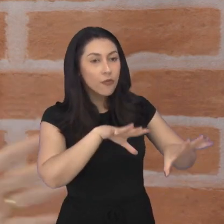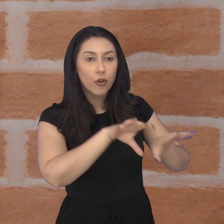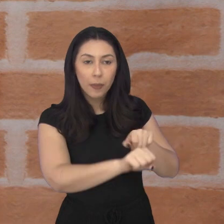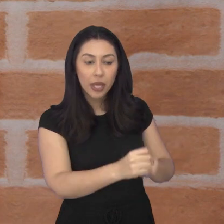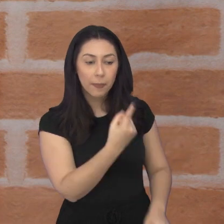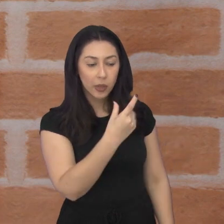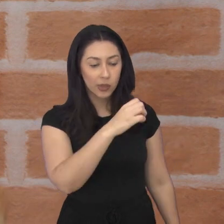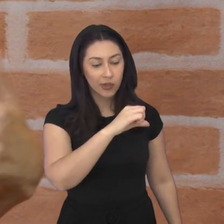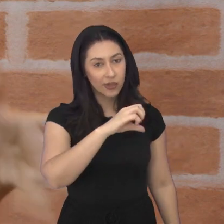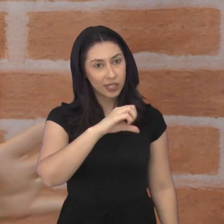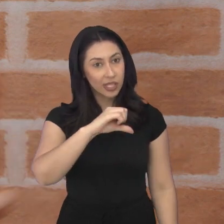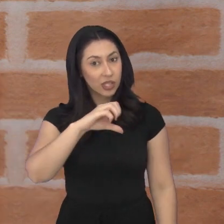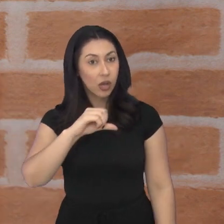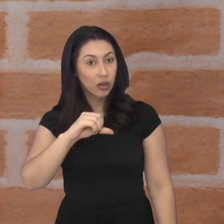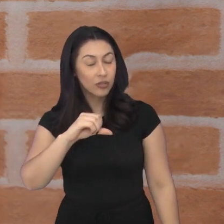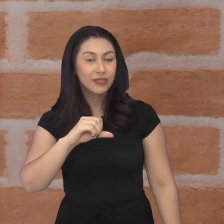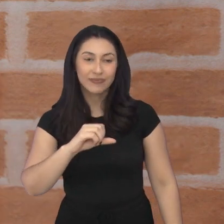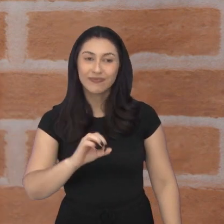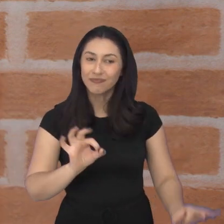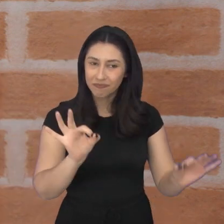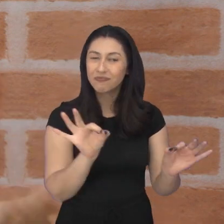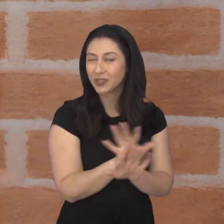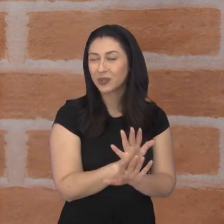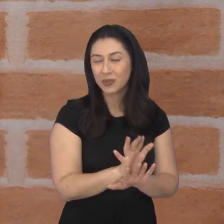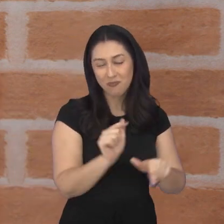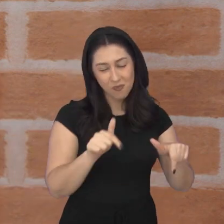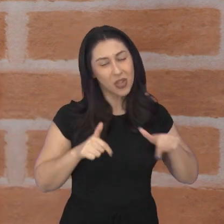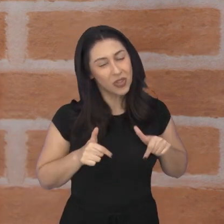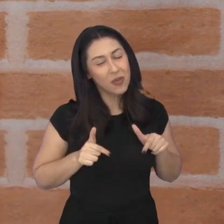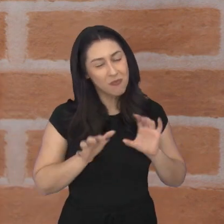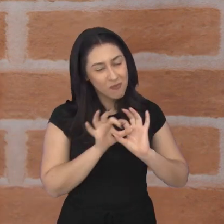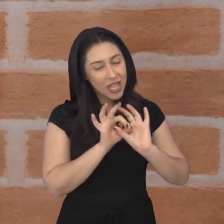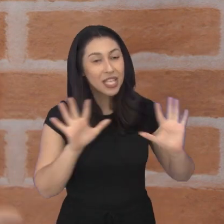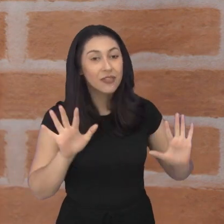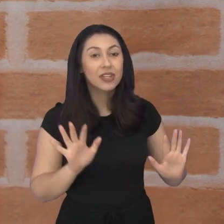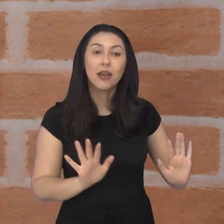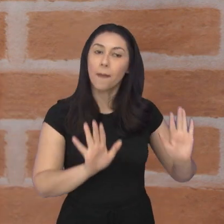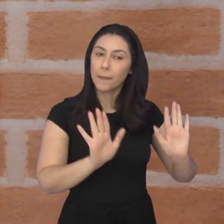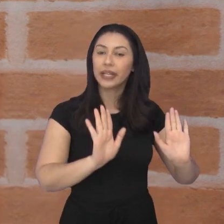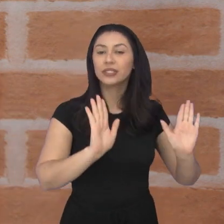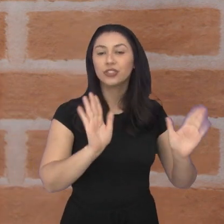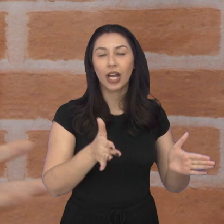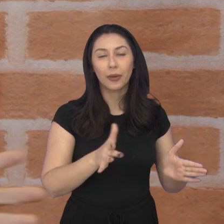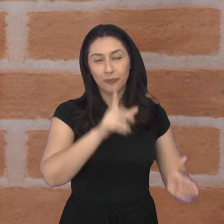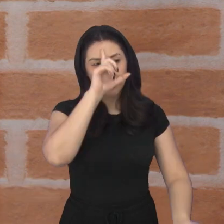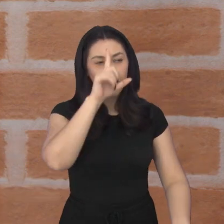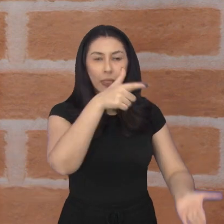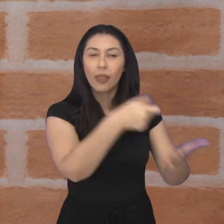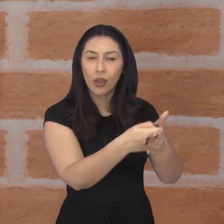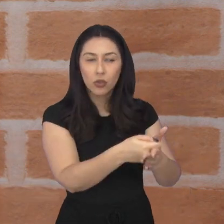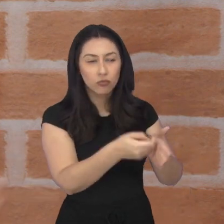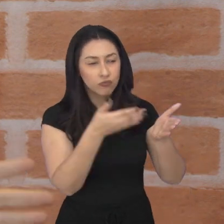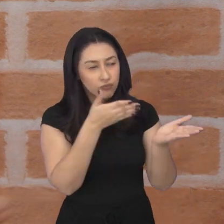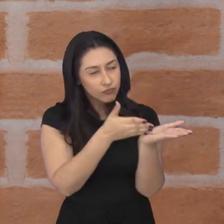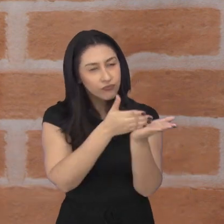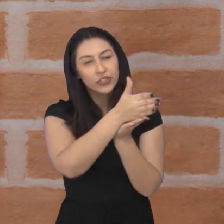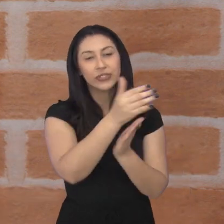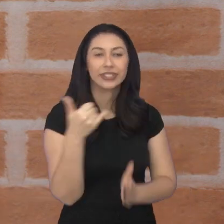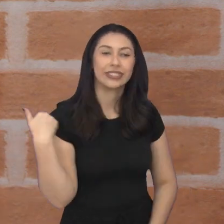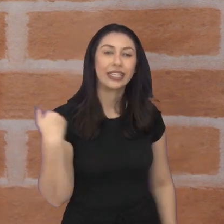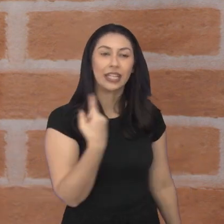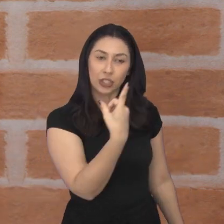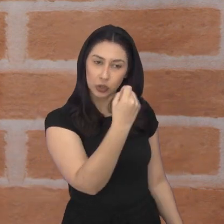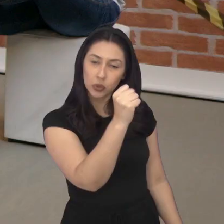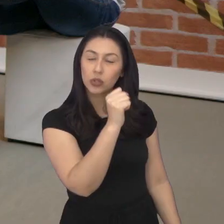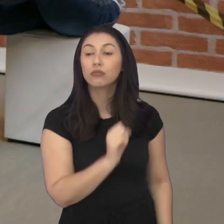em 99, aí comecei a receber os patrocínios e aí realmente... Mas eu já tinha escolhido, digamos assim, esse caminho quando eu tinha 18